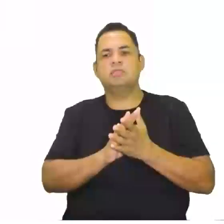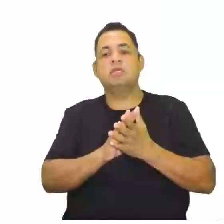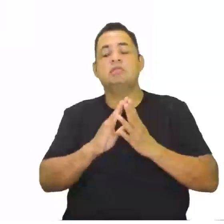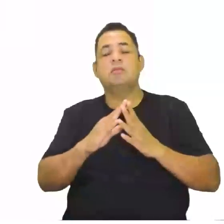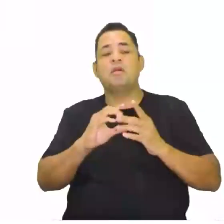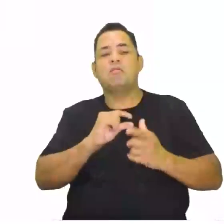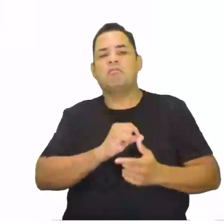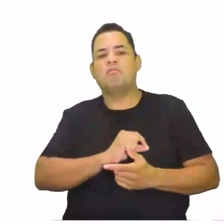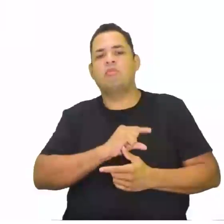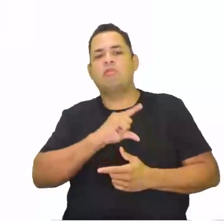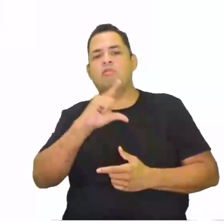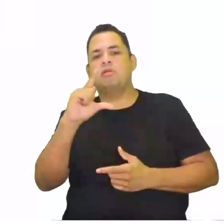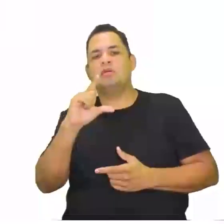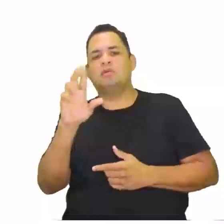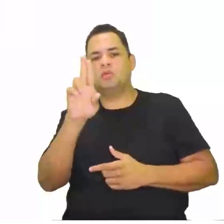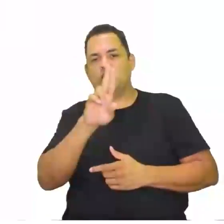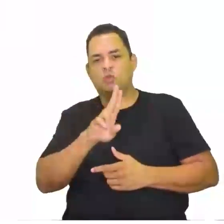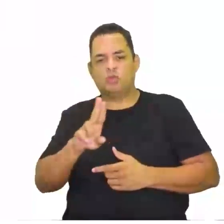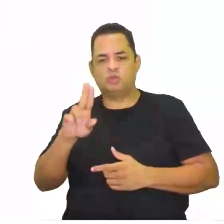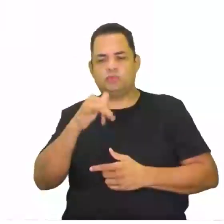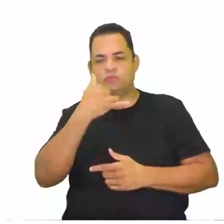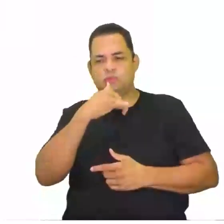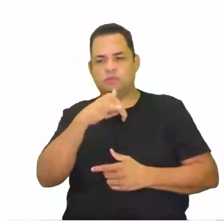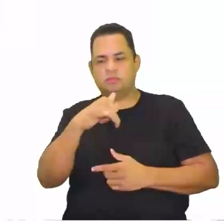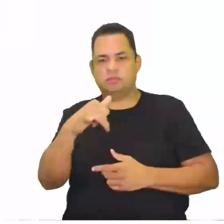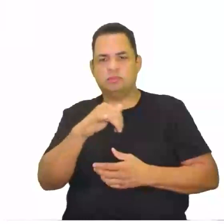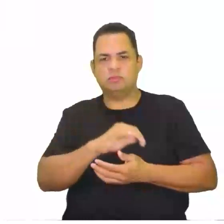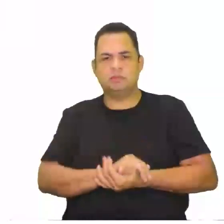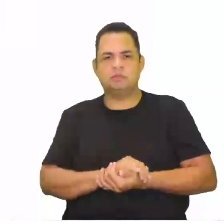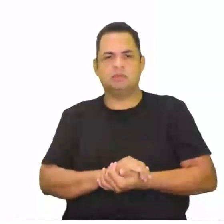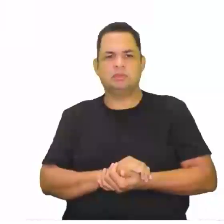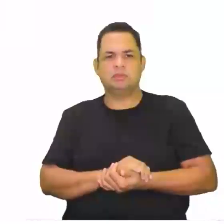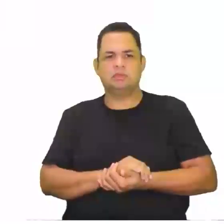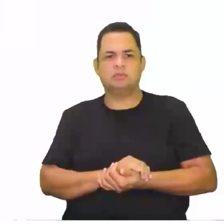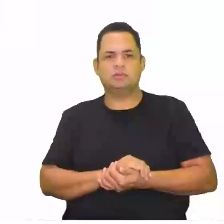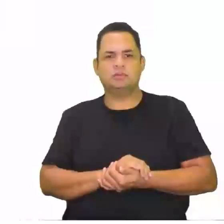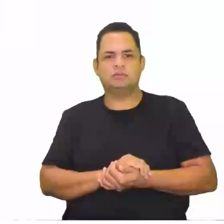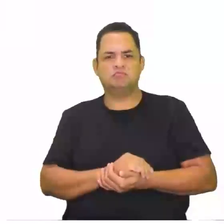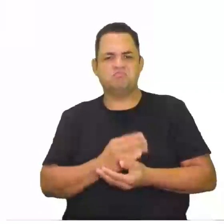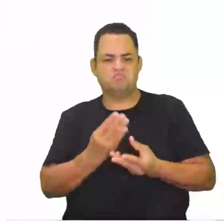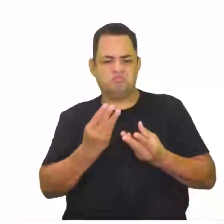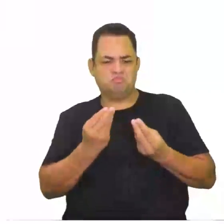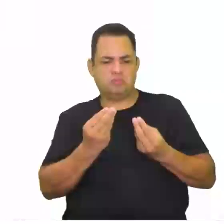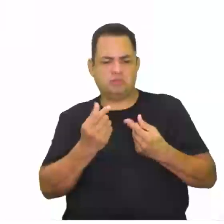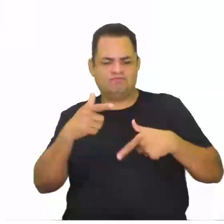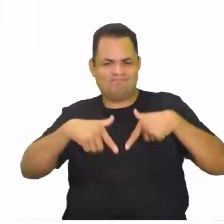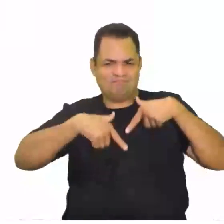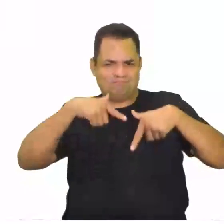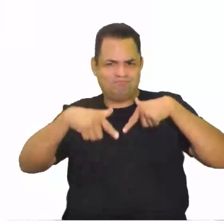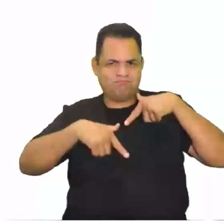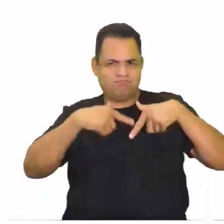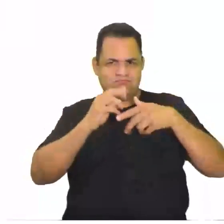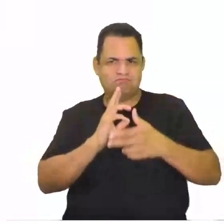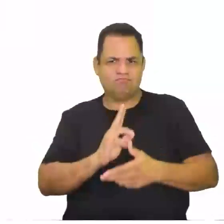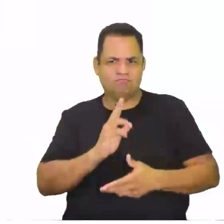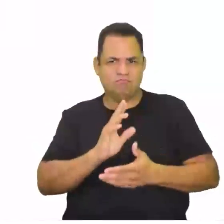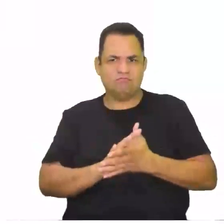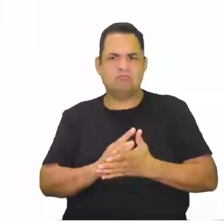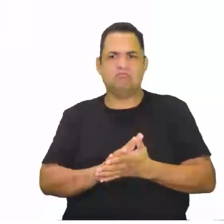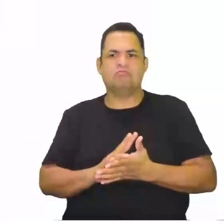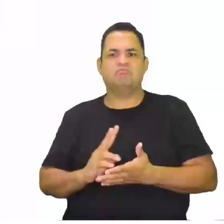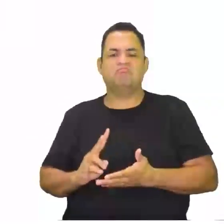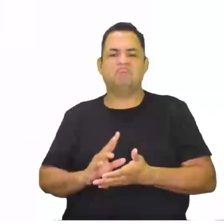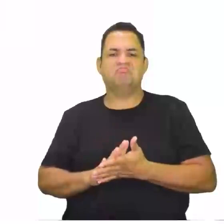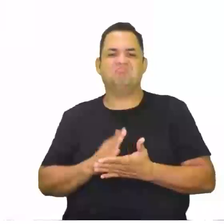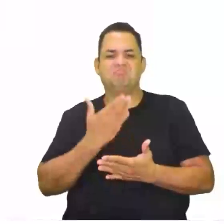do consumo de energia. Letra D, ao excesso de produção e,